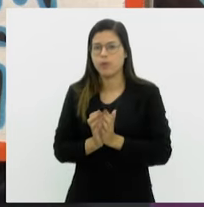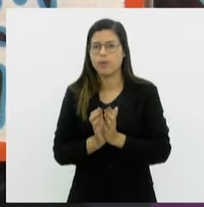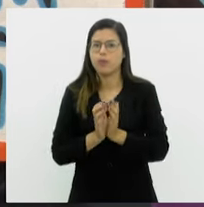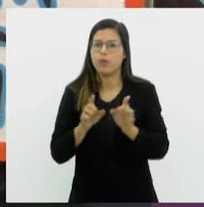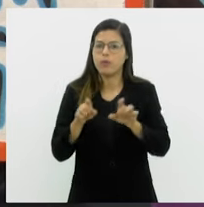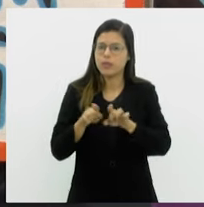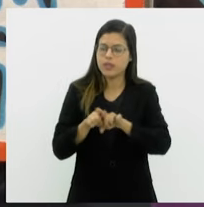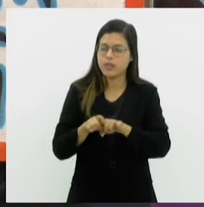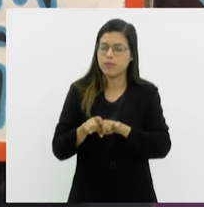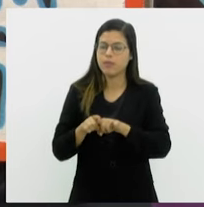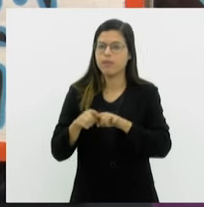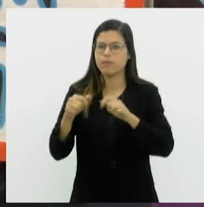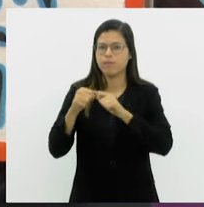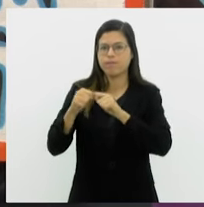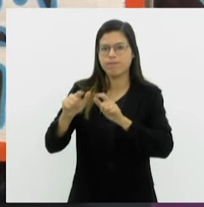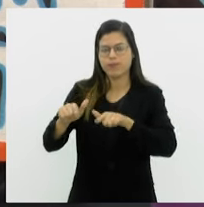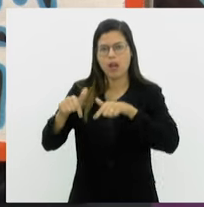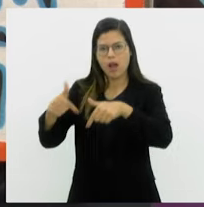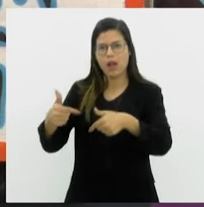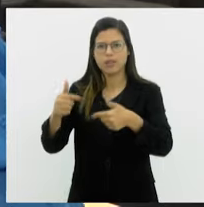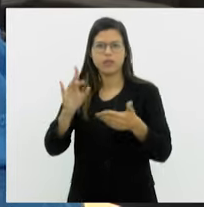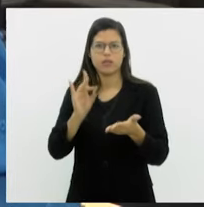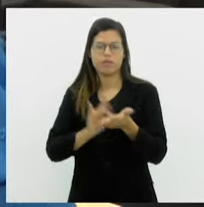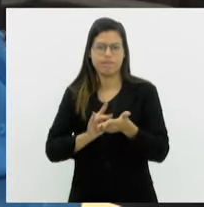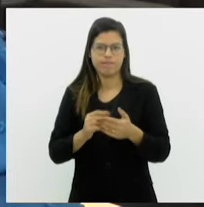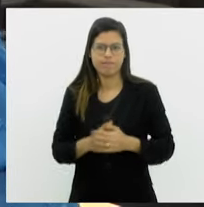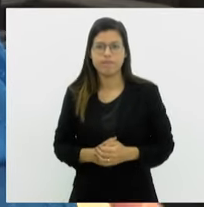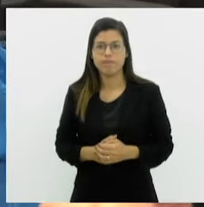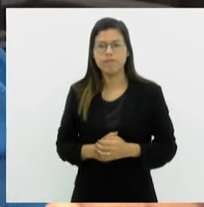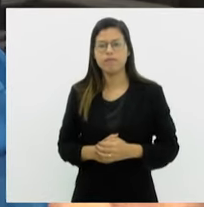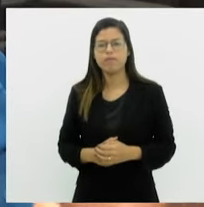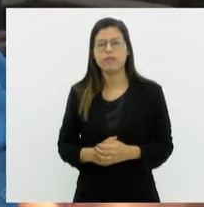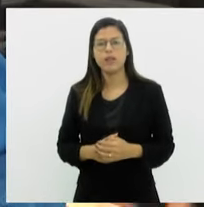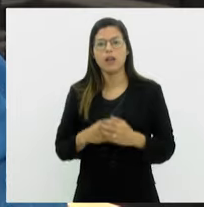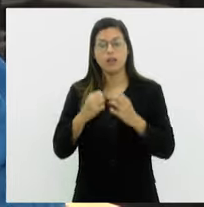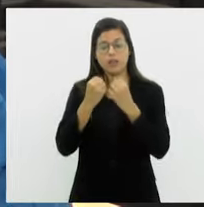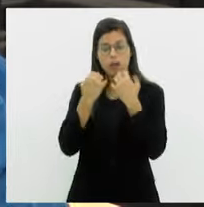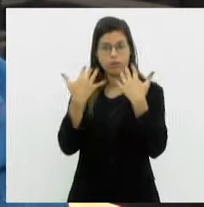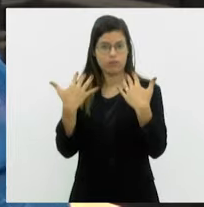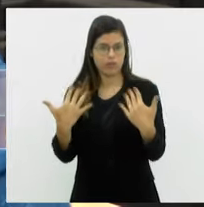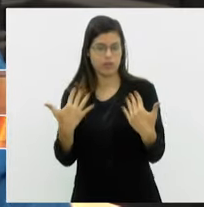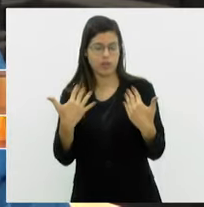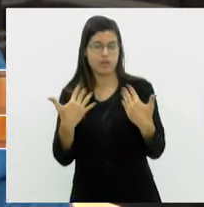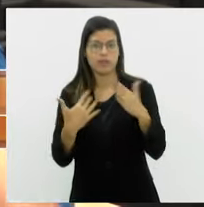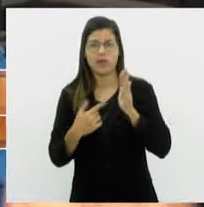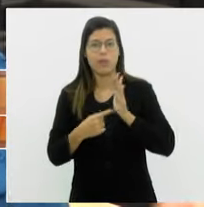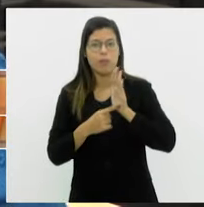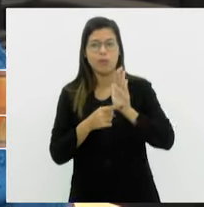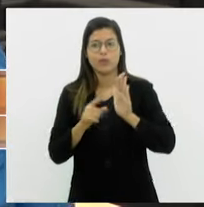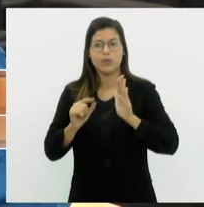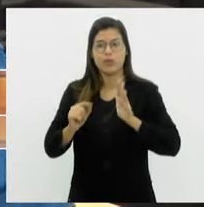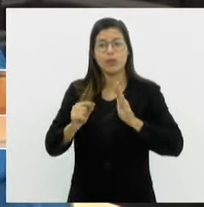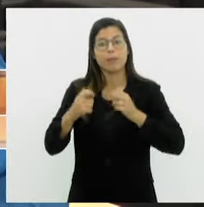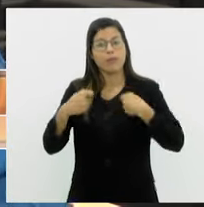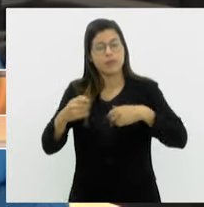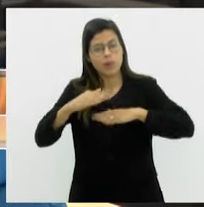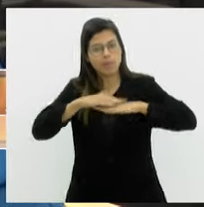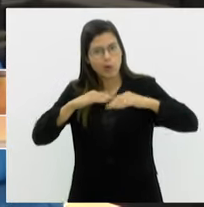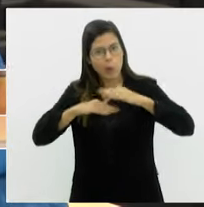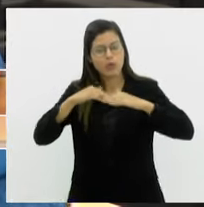ações mais efetivas para essa problemática. Essa audiência, ela coloca aqui para a gente de forma construtiva